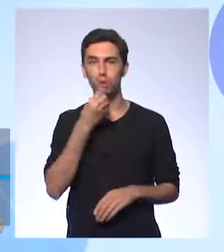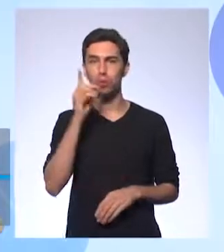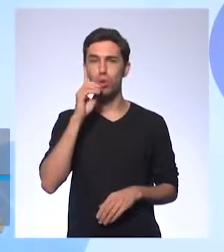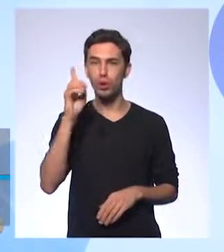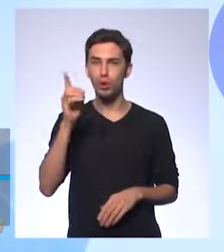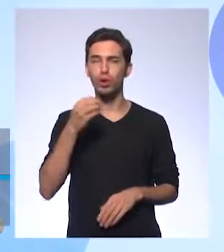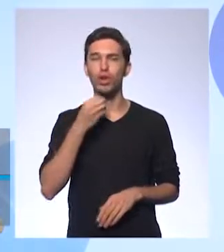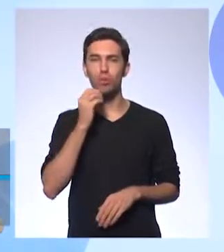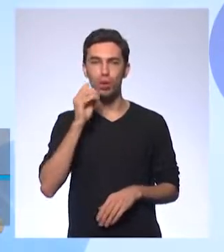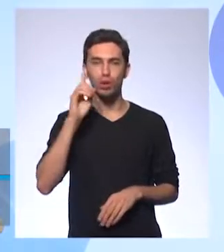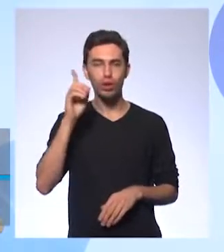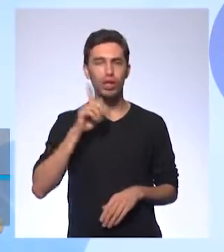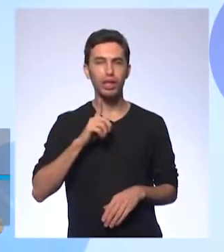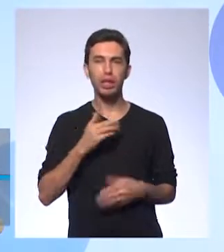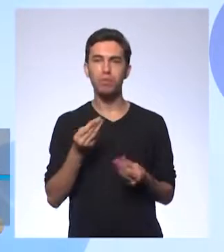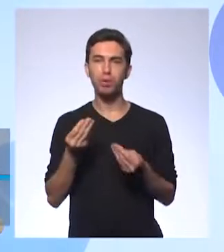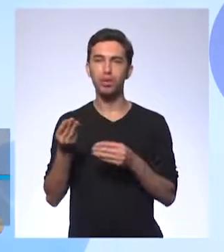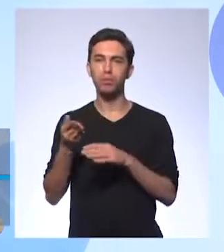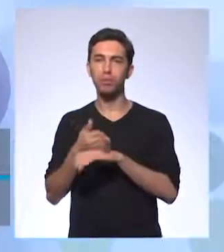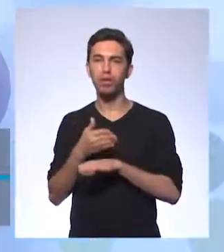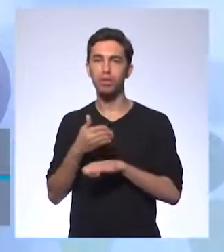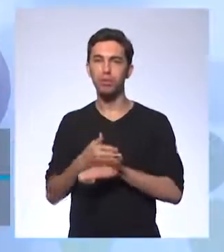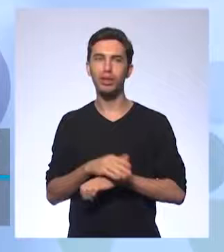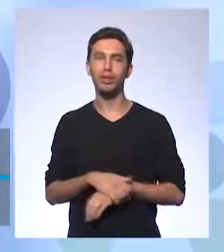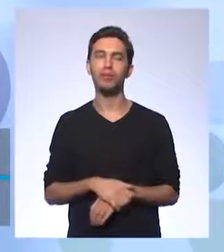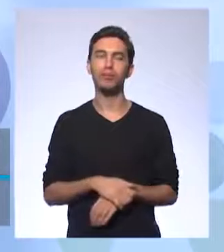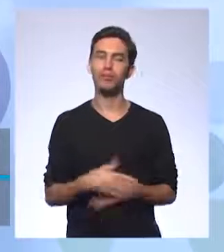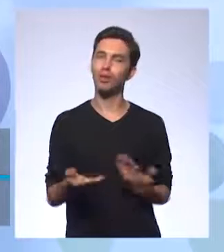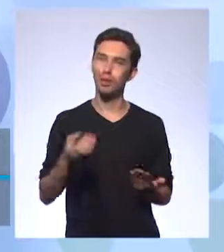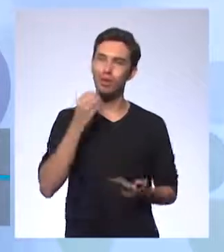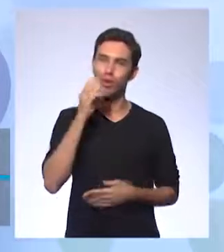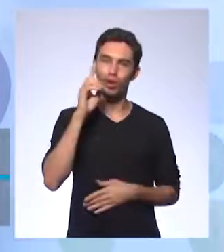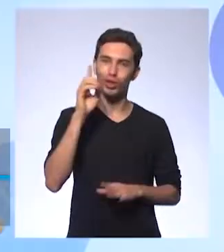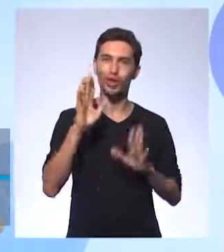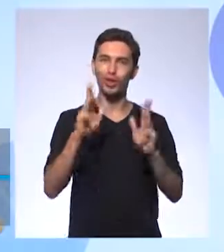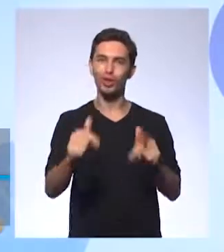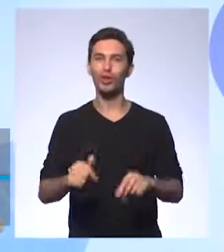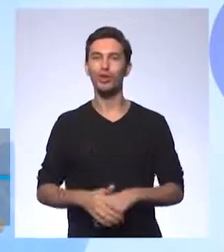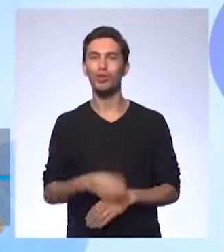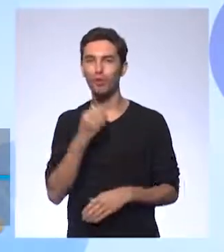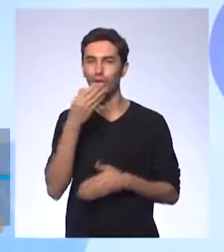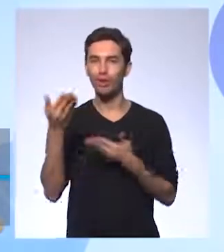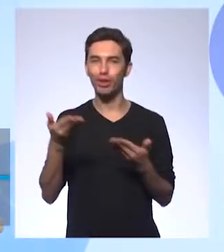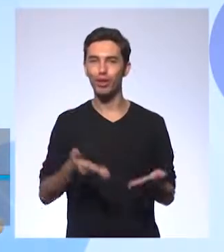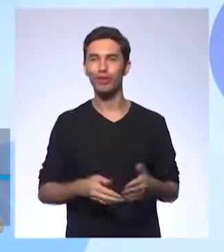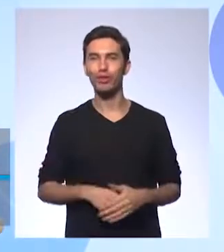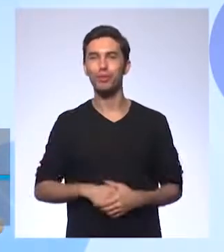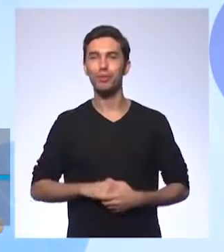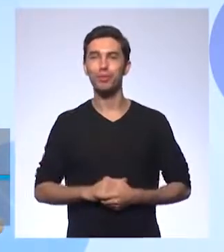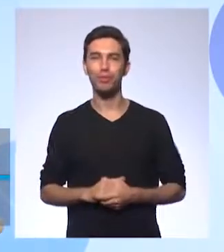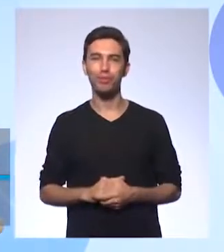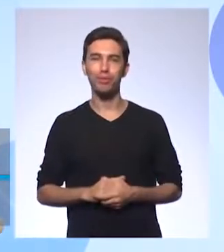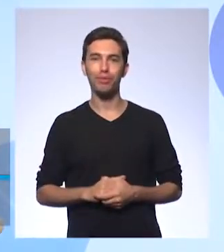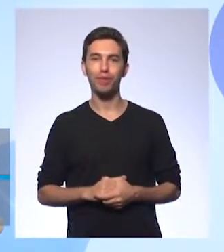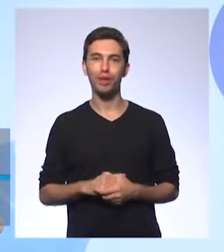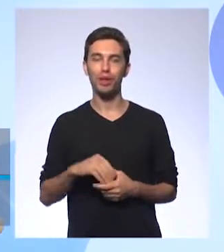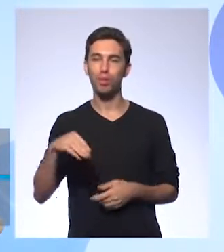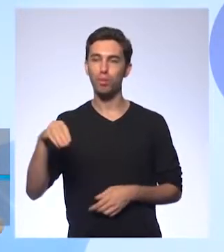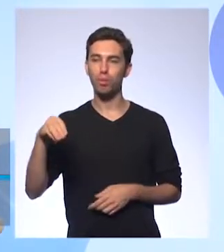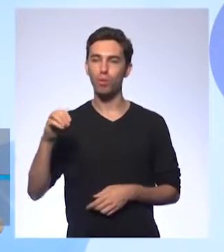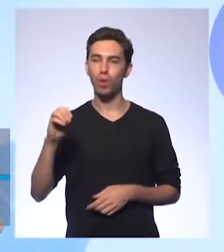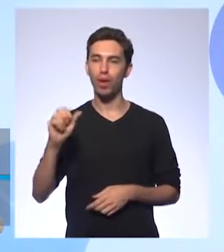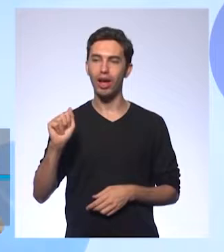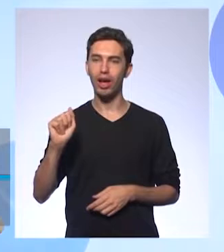muitas participações. Falando aqui o Bom professor dia a Moacir. todos, então, né? Bom dia, sejam bem-vindos aí. Professor Moacir